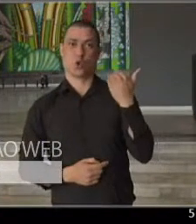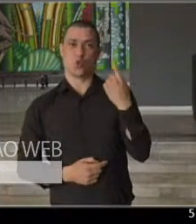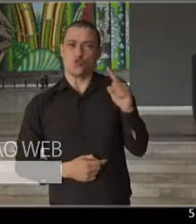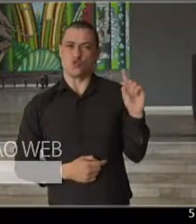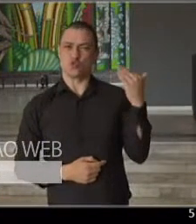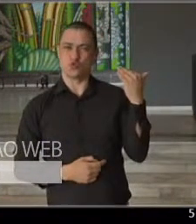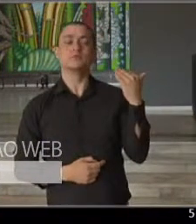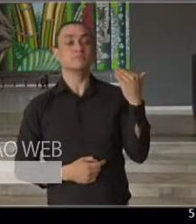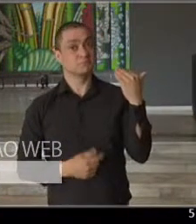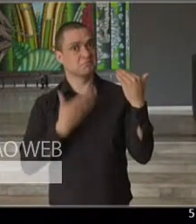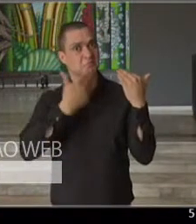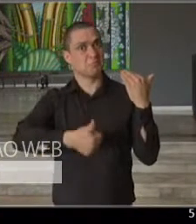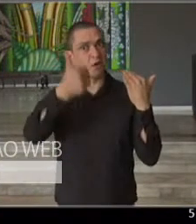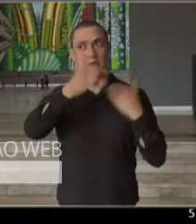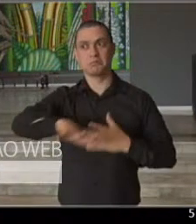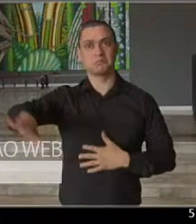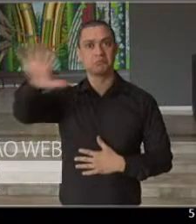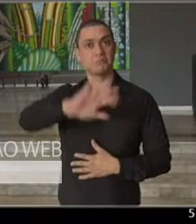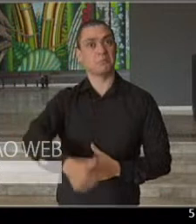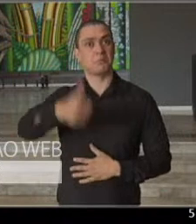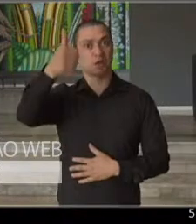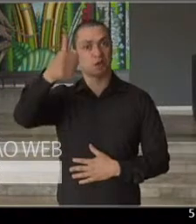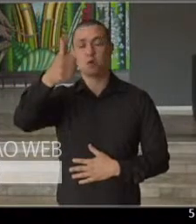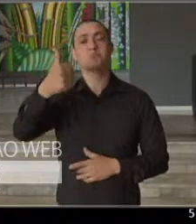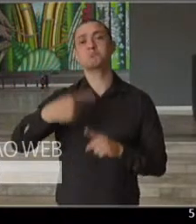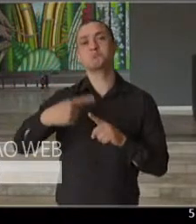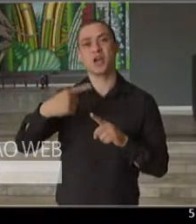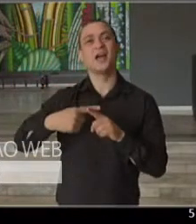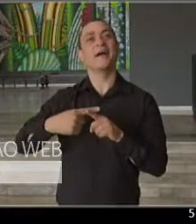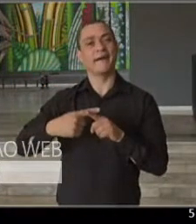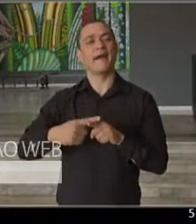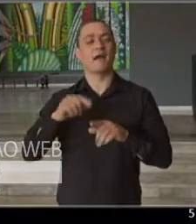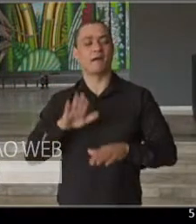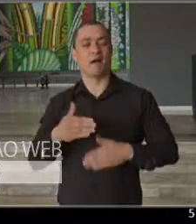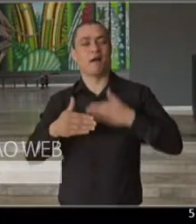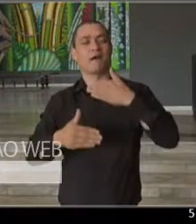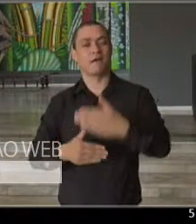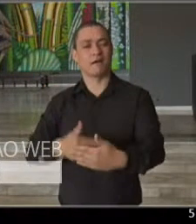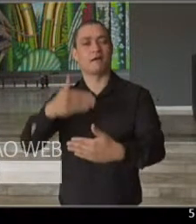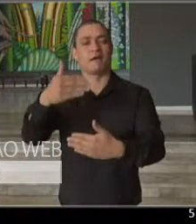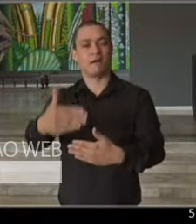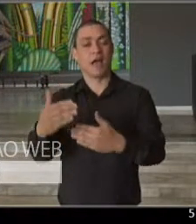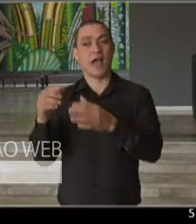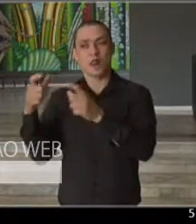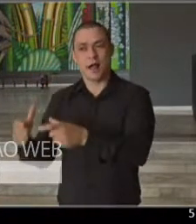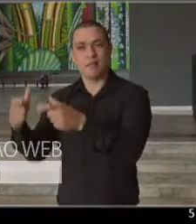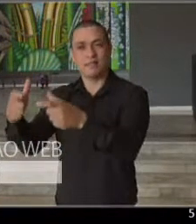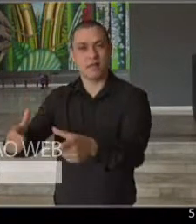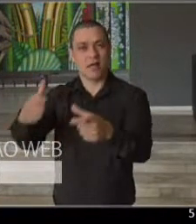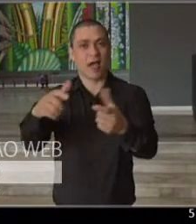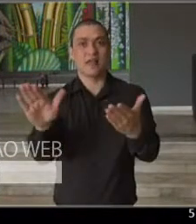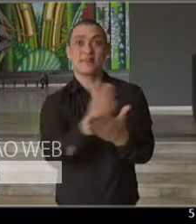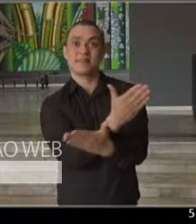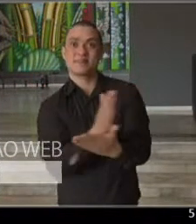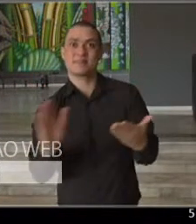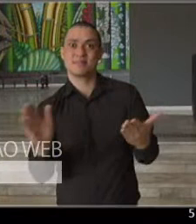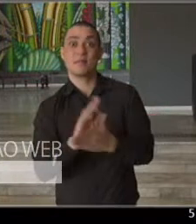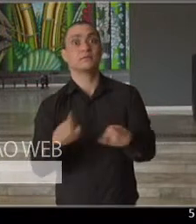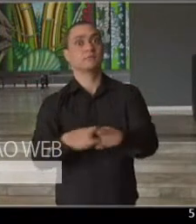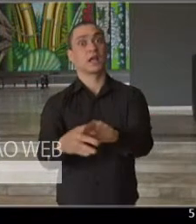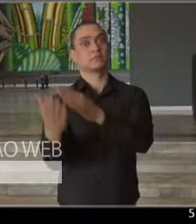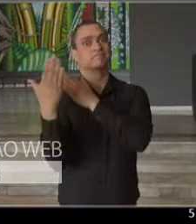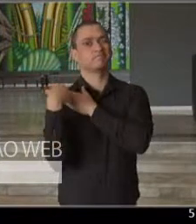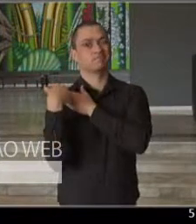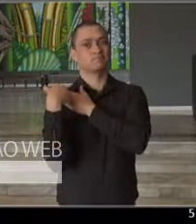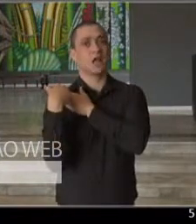uma melhora consistente, fruto dessa retomada gradual, regionalizada e responsável, onde